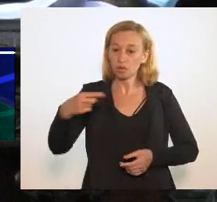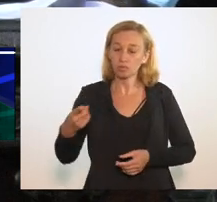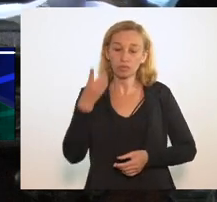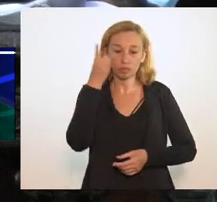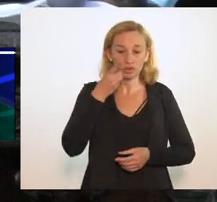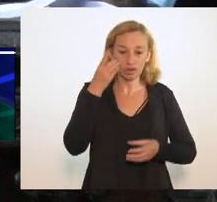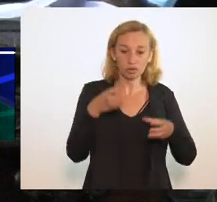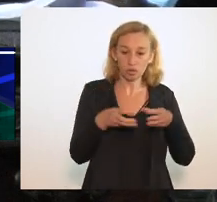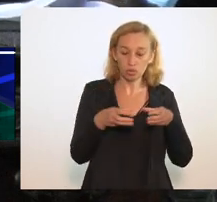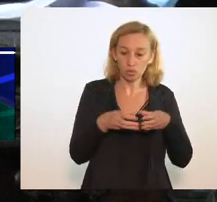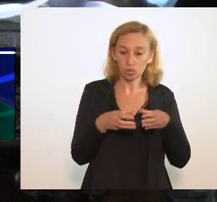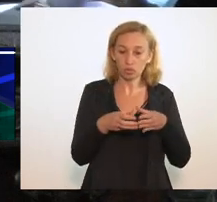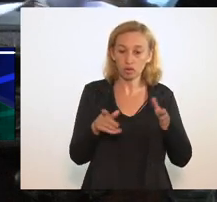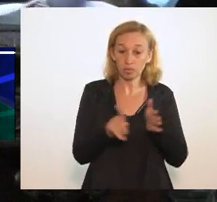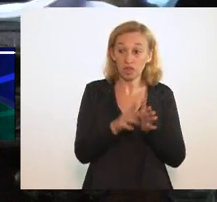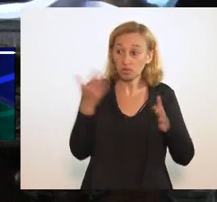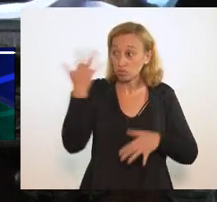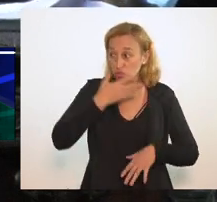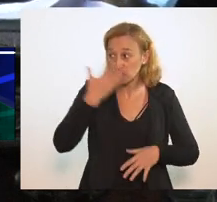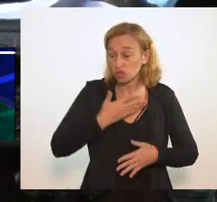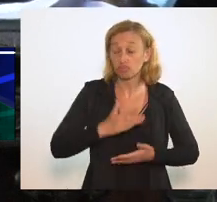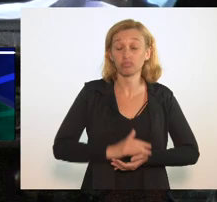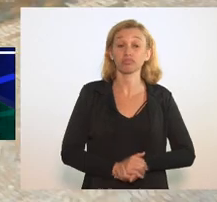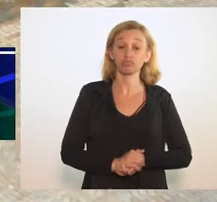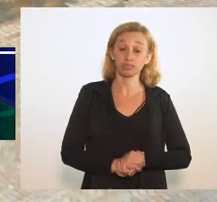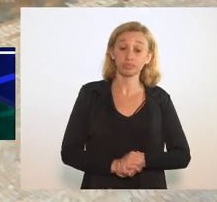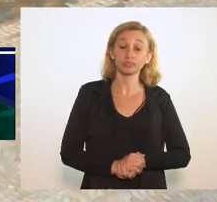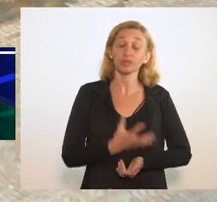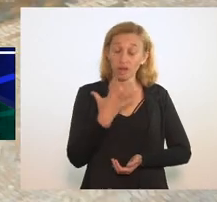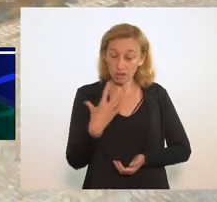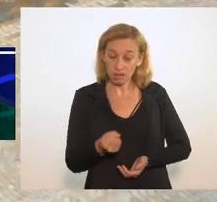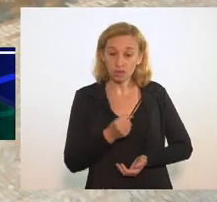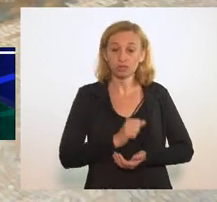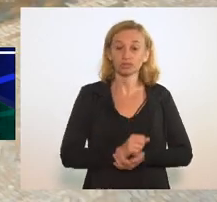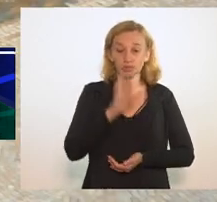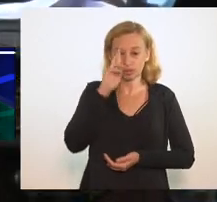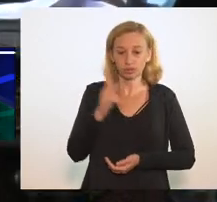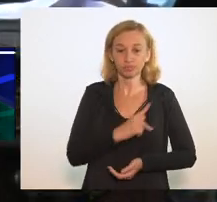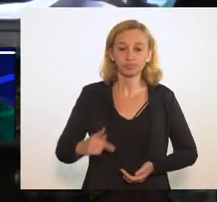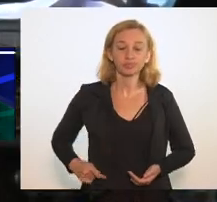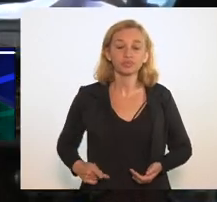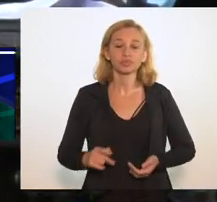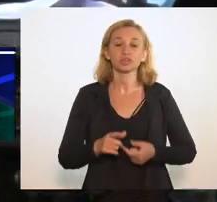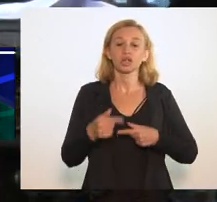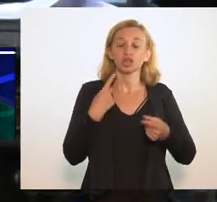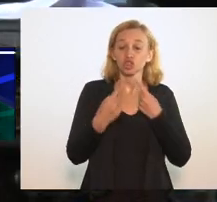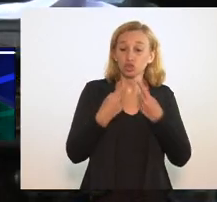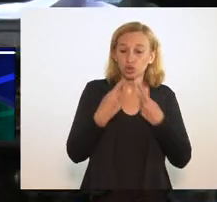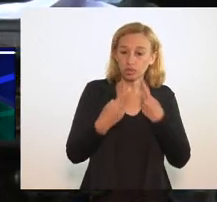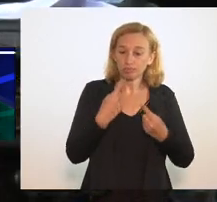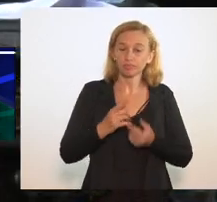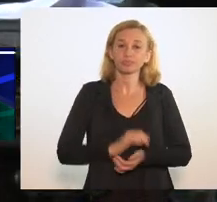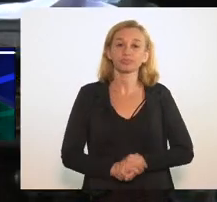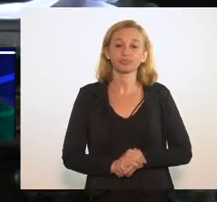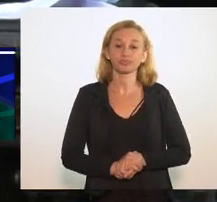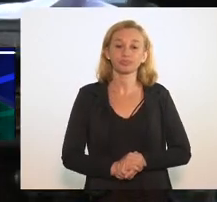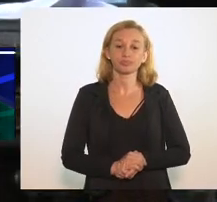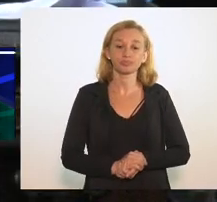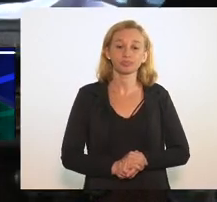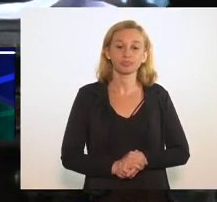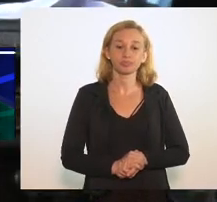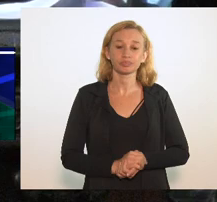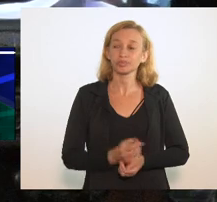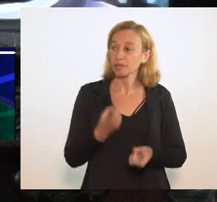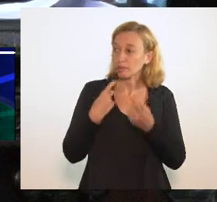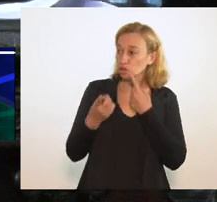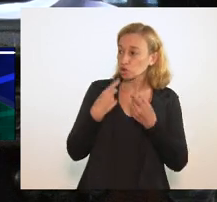menos não visualizo nenhum deles. Parecer é favorável, presidente. Os pareceres emitidos em discussão. Vai